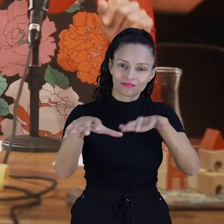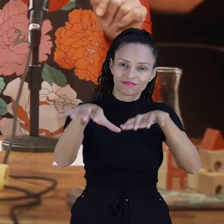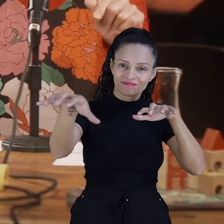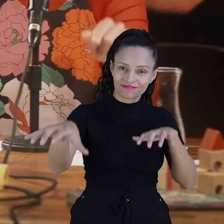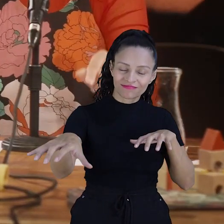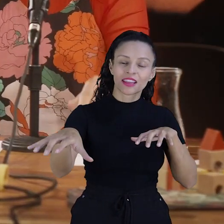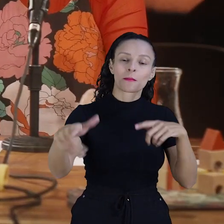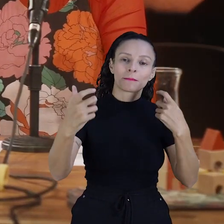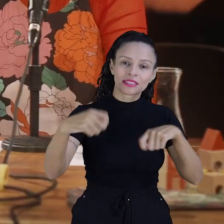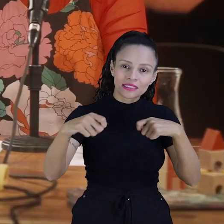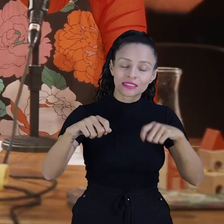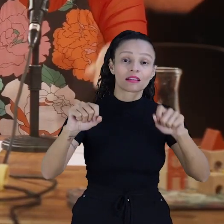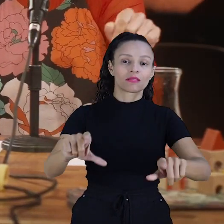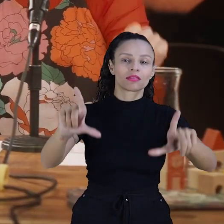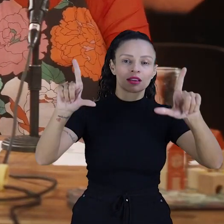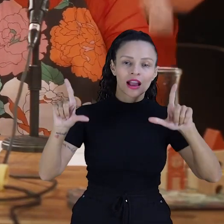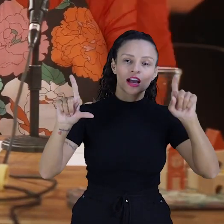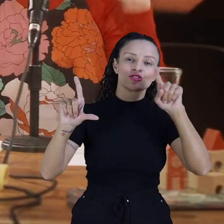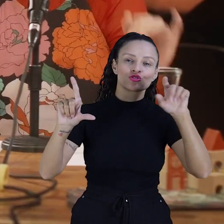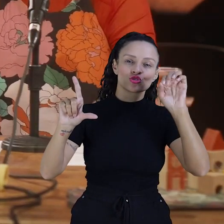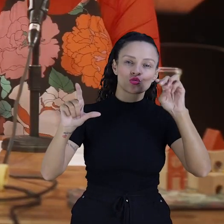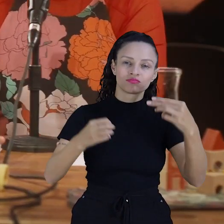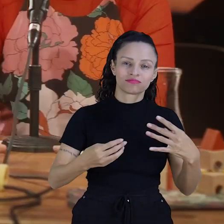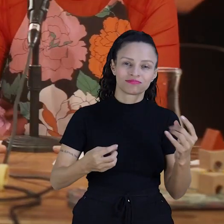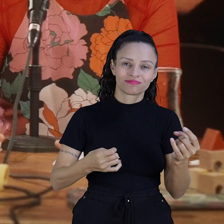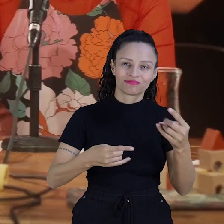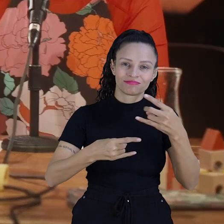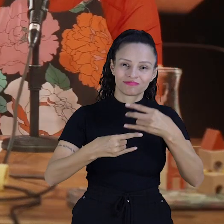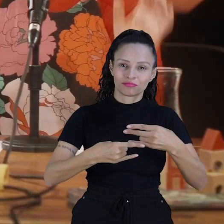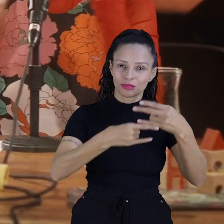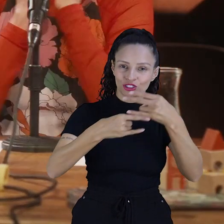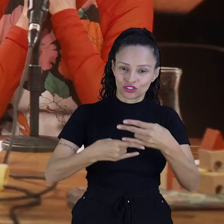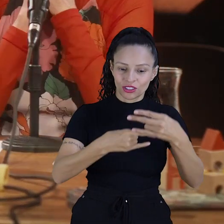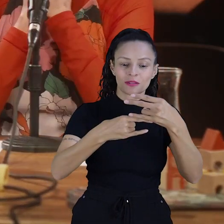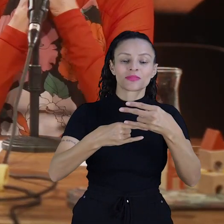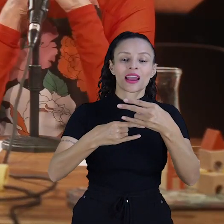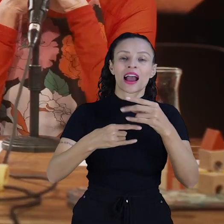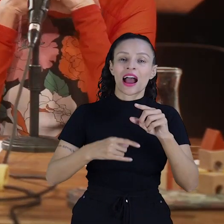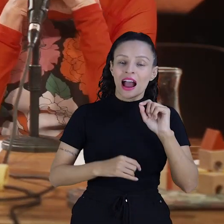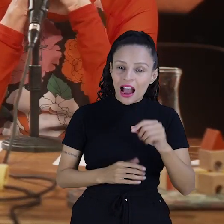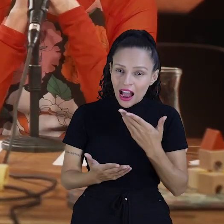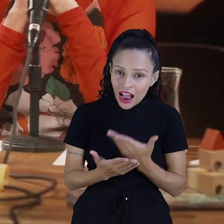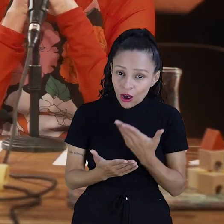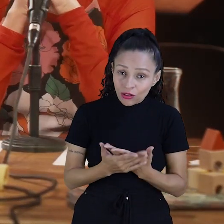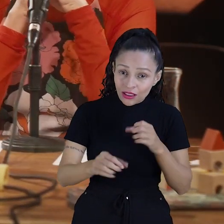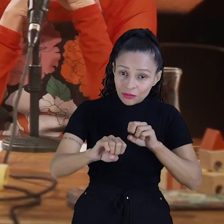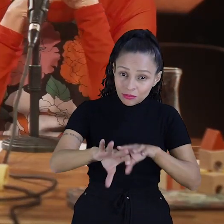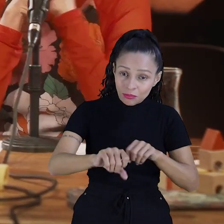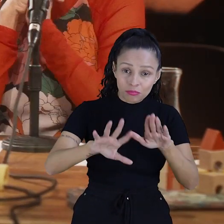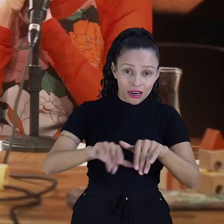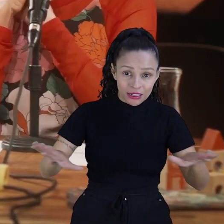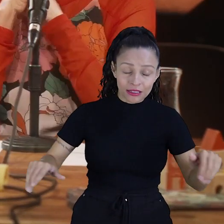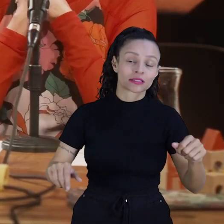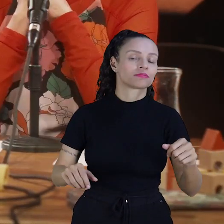Zoom, onde você tenha que ligar sei lá o nome daqueles outros. Gente, dar aula para crianças pequenas durante a pandemia foi